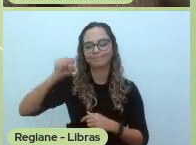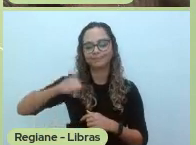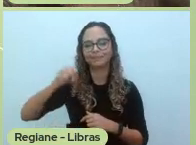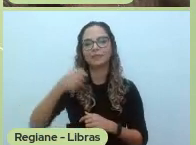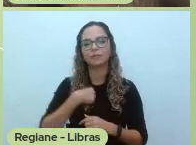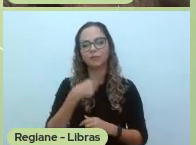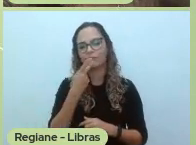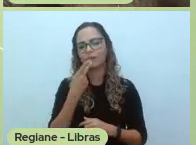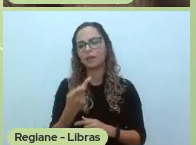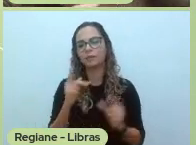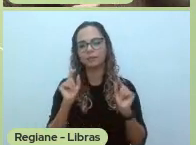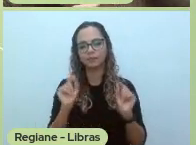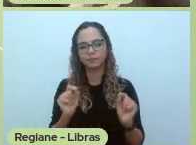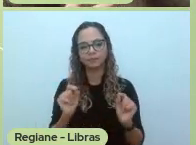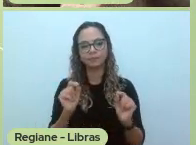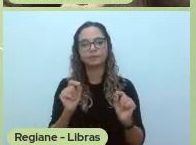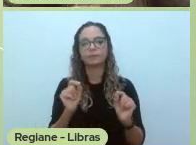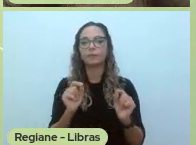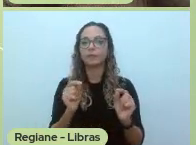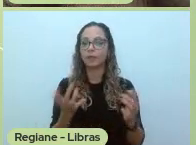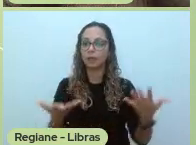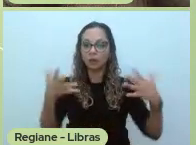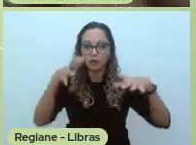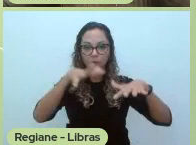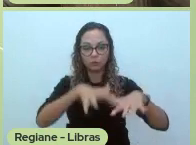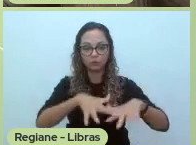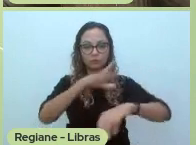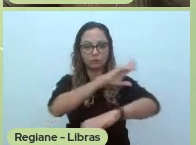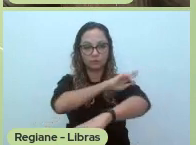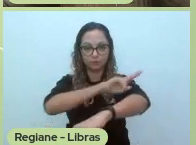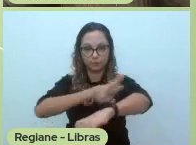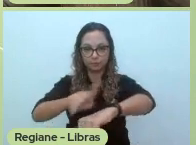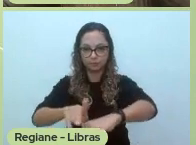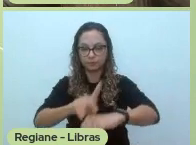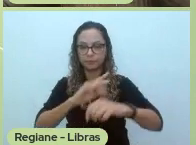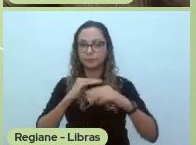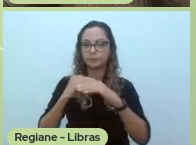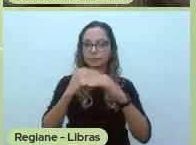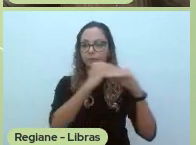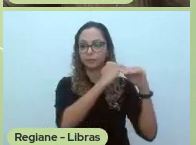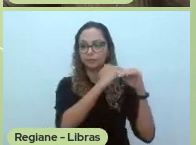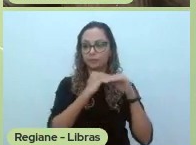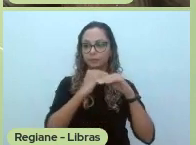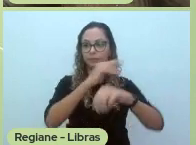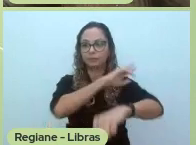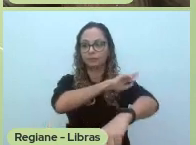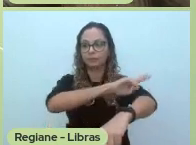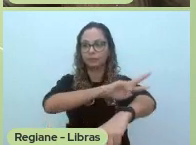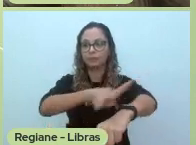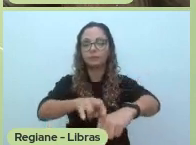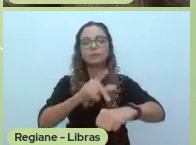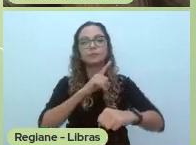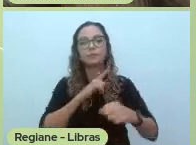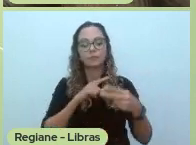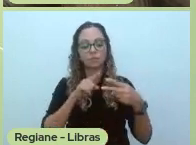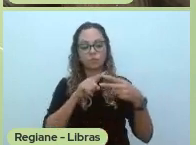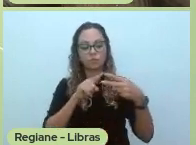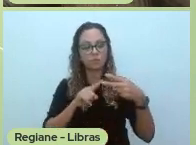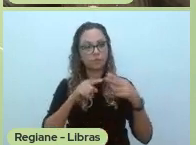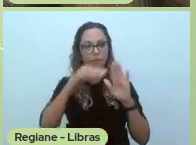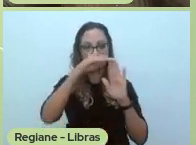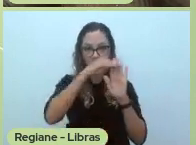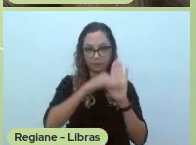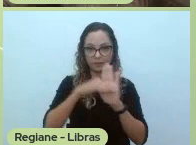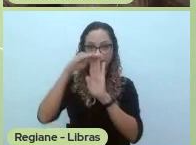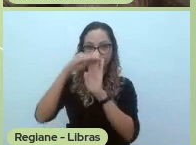de inclusão racial, de igualdade racial, tem 2 programas que esses eu participo como mentora